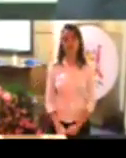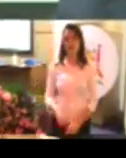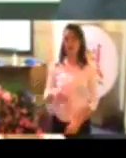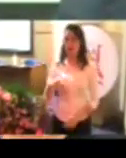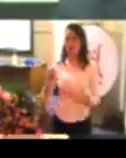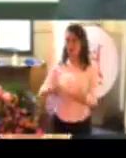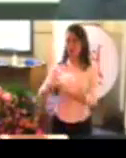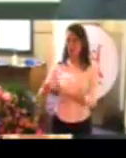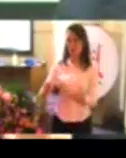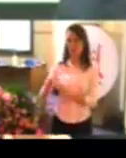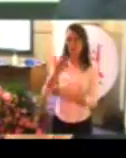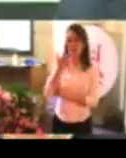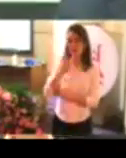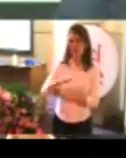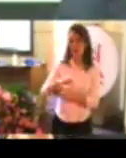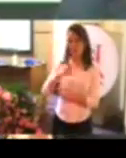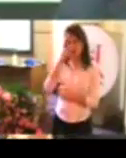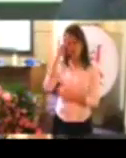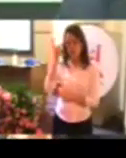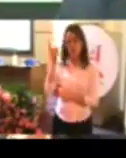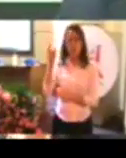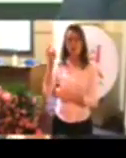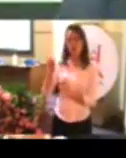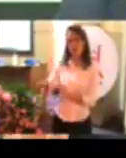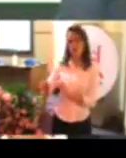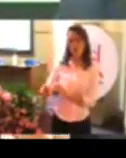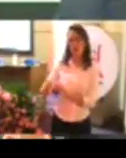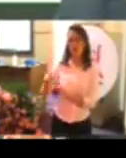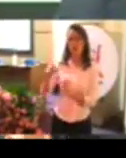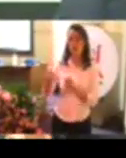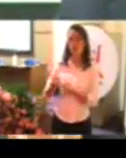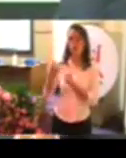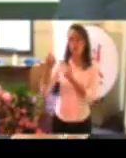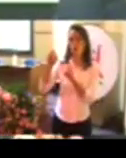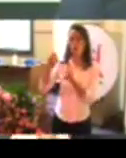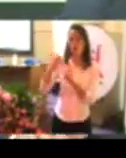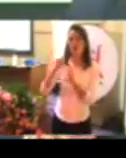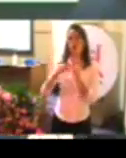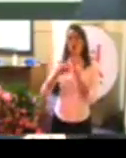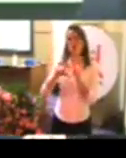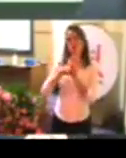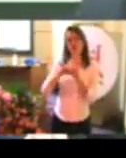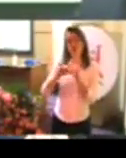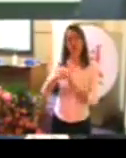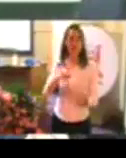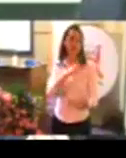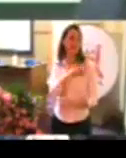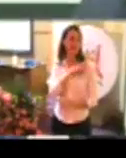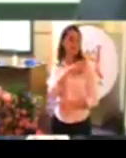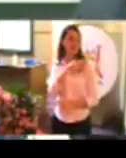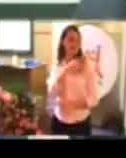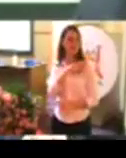Não se ensina nada sobre poder legislativo nas escolas de ensino médio